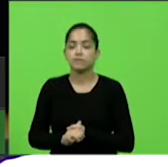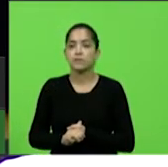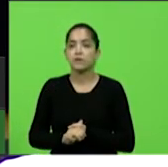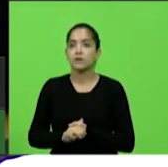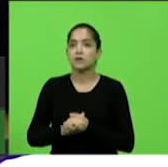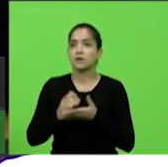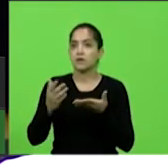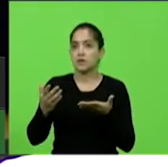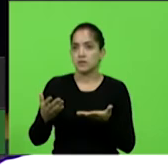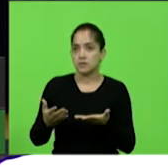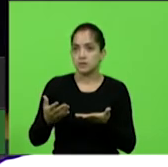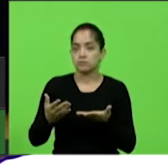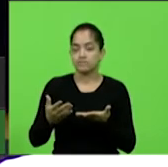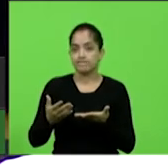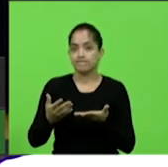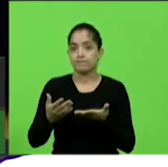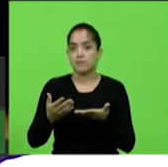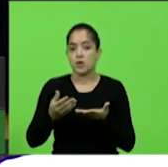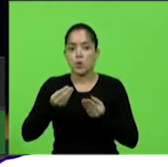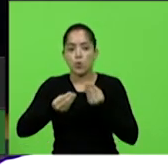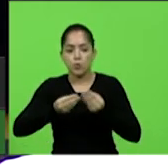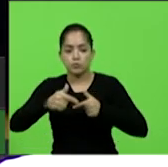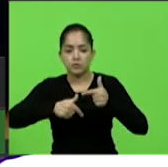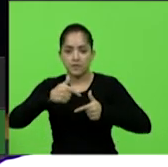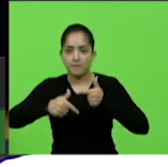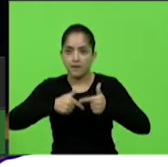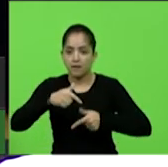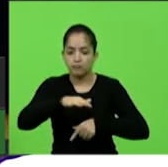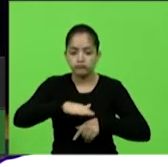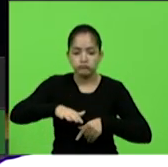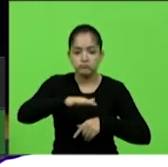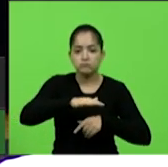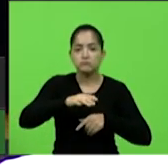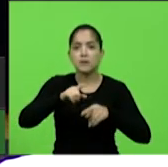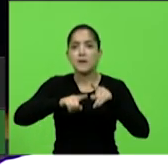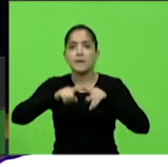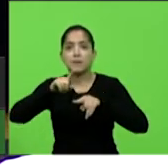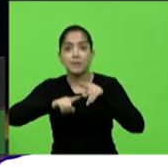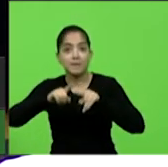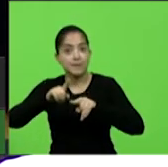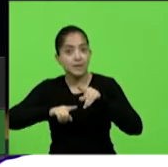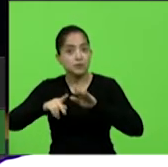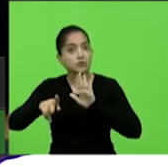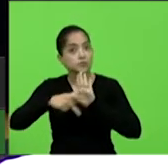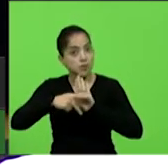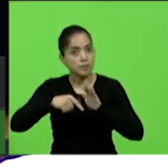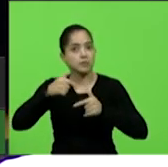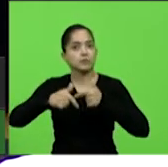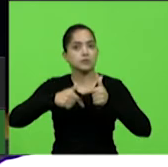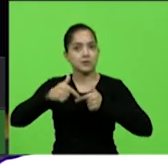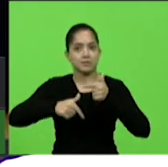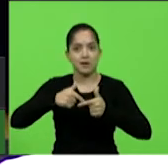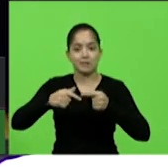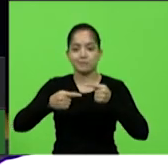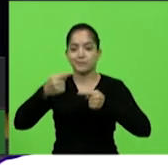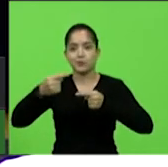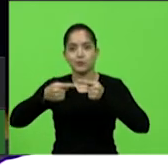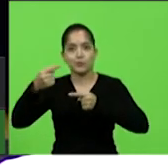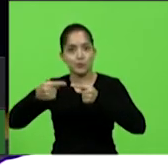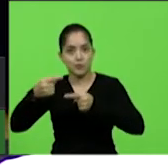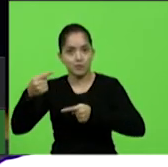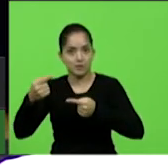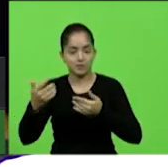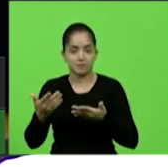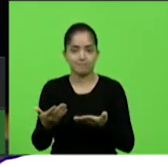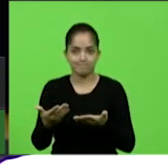incluem desde as condições de trabalho e dos equipamentos inadequados para exercer esse